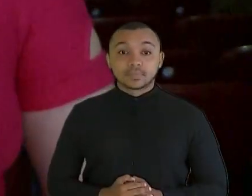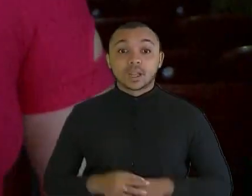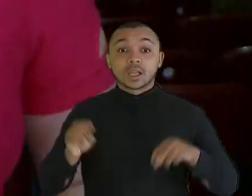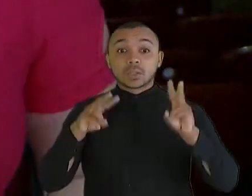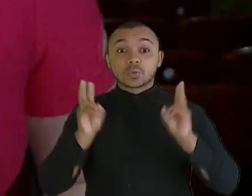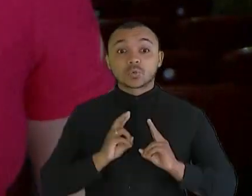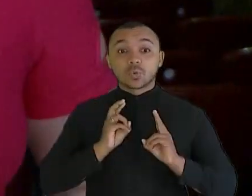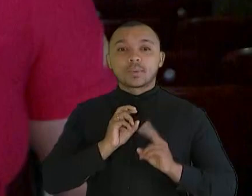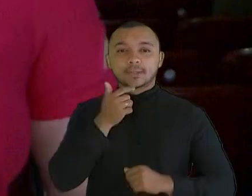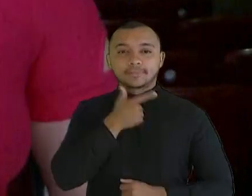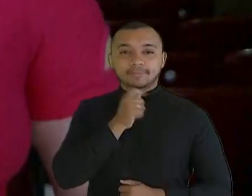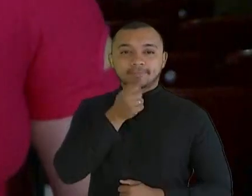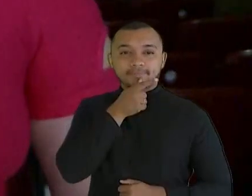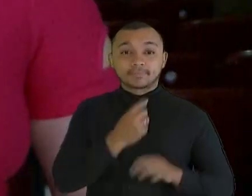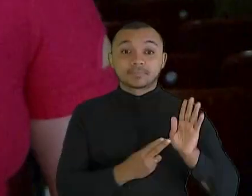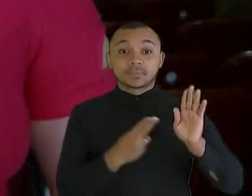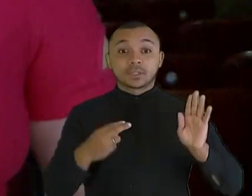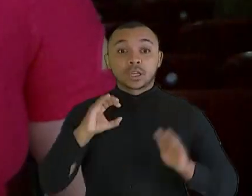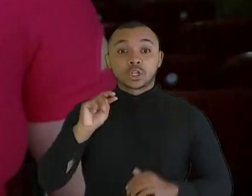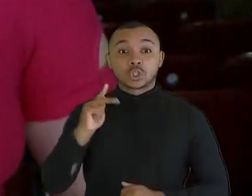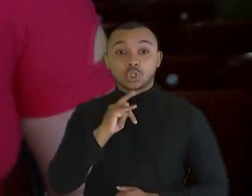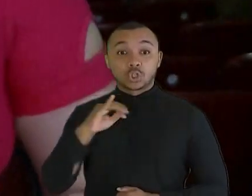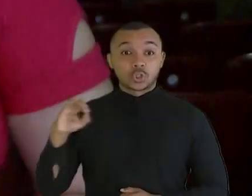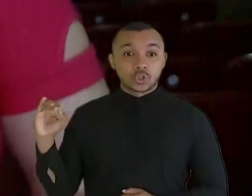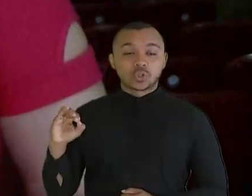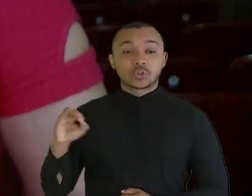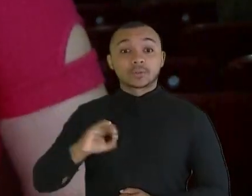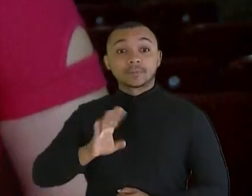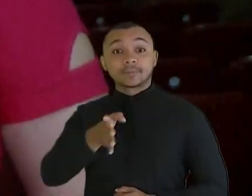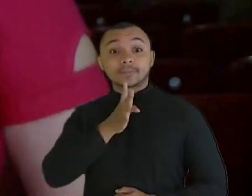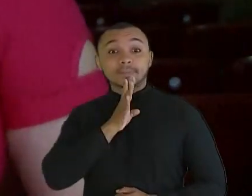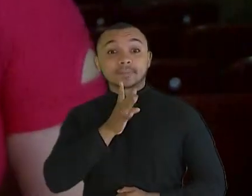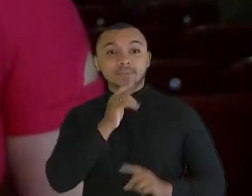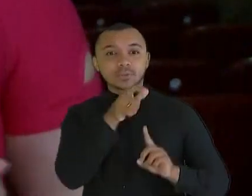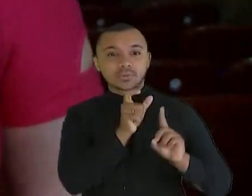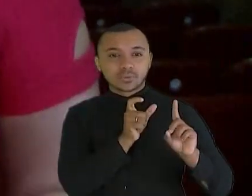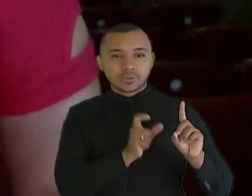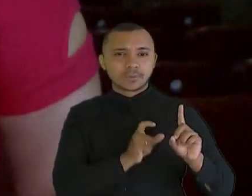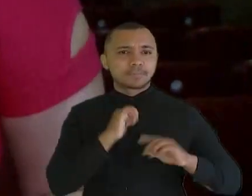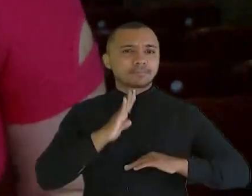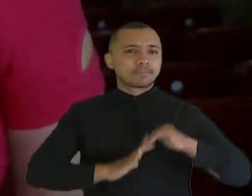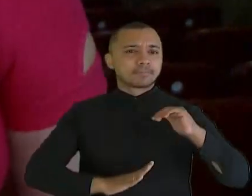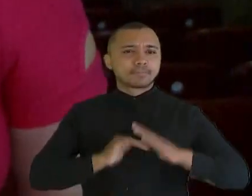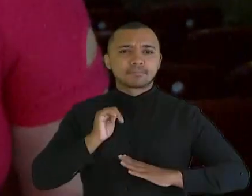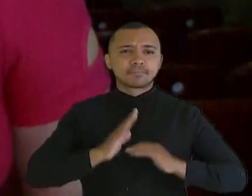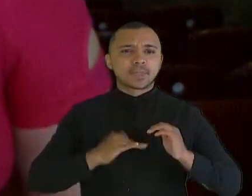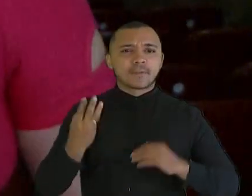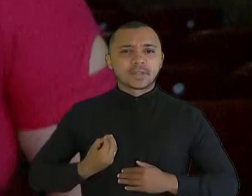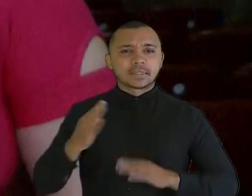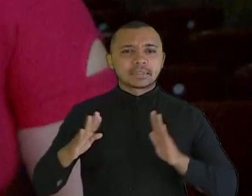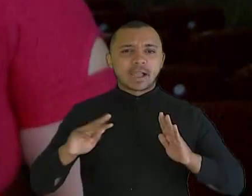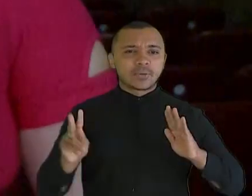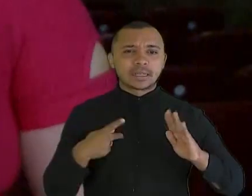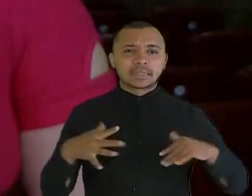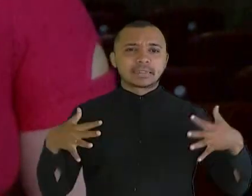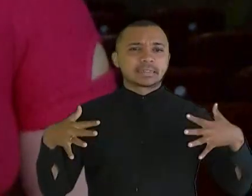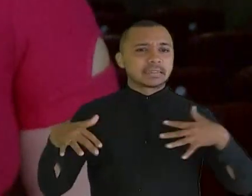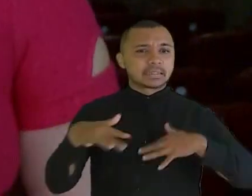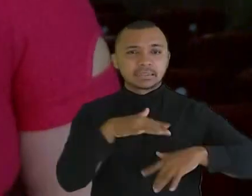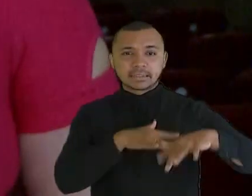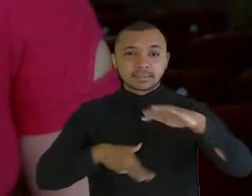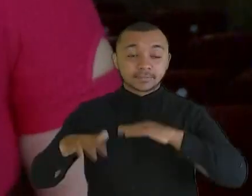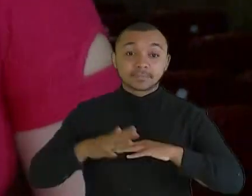por Eurico Bivar. A peça nos leva a conhecer Horácio, um ator em meio a uma crise artística, prometendo arrancar